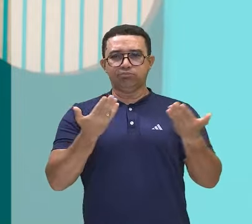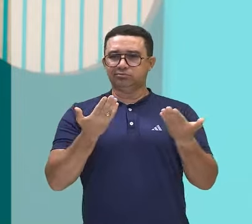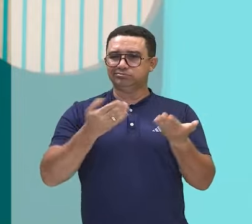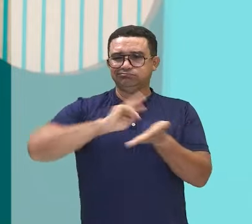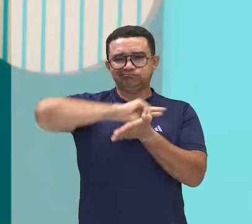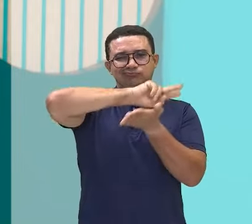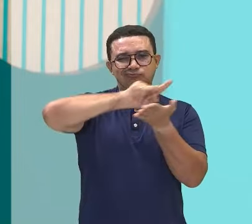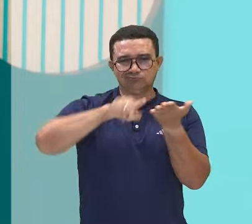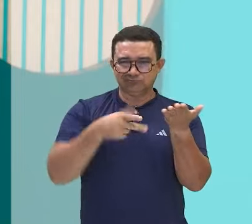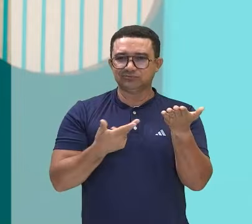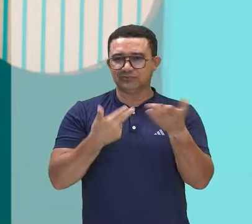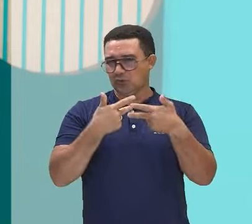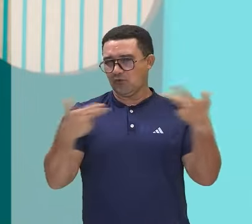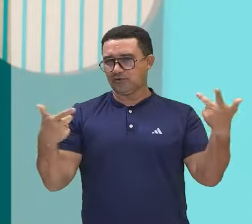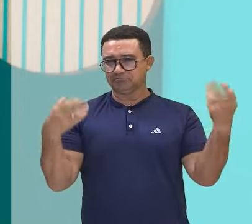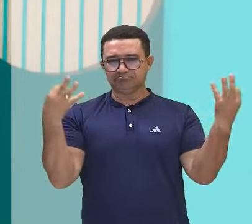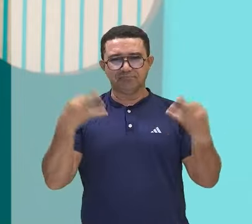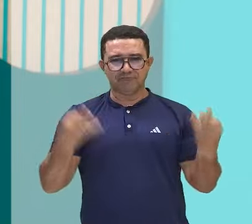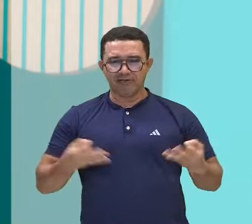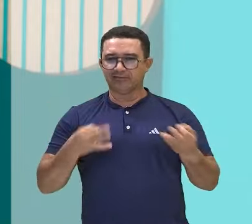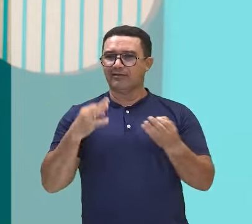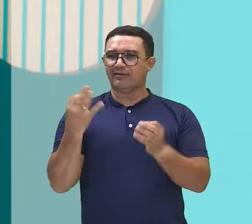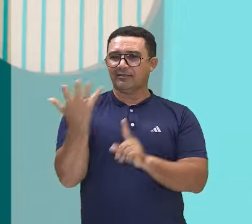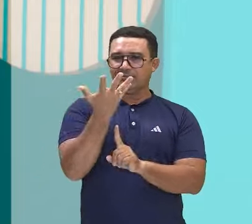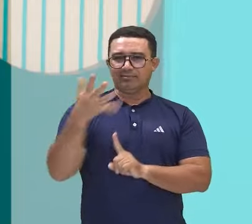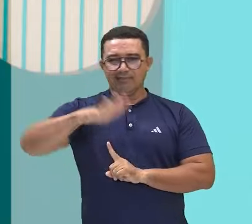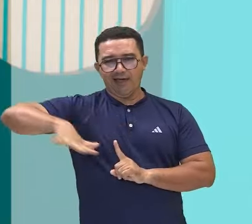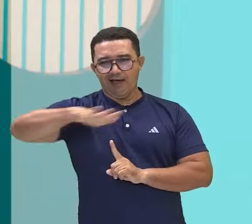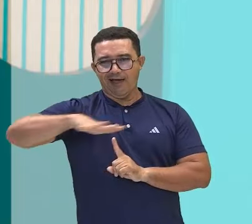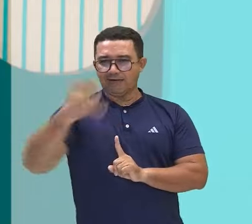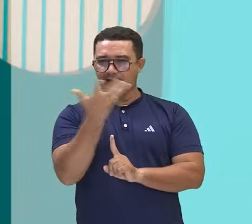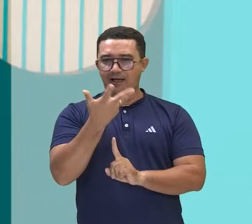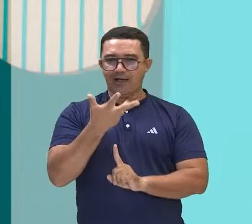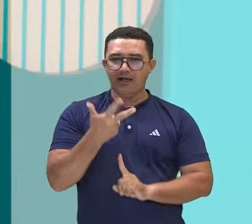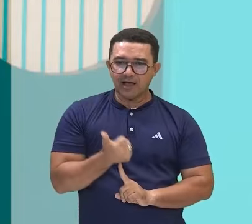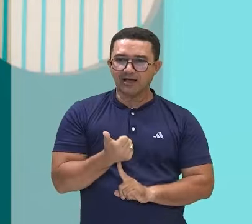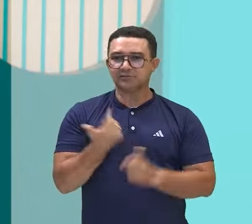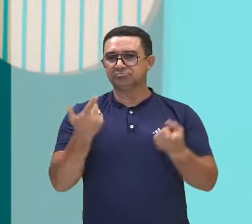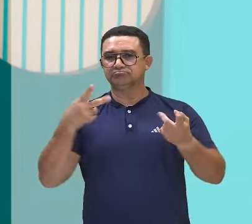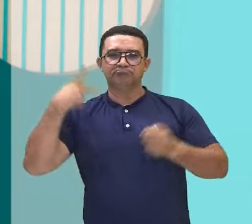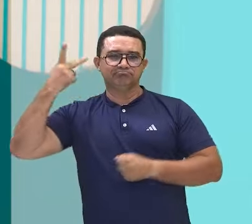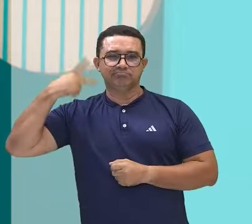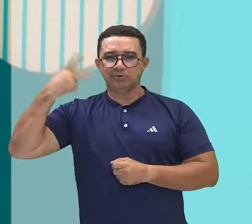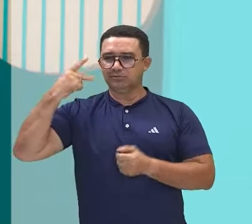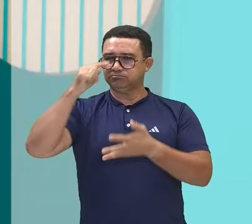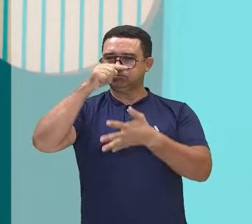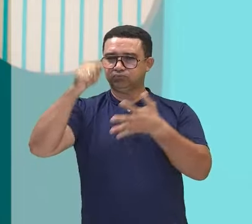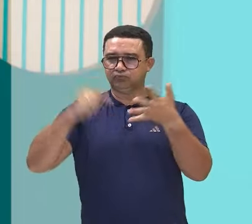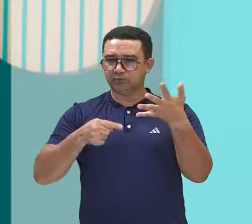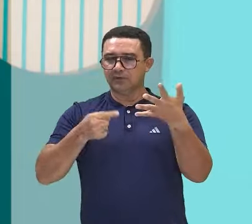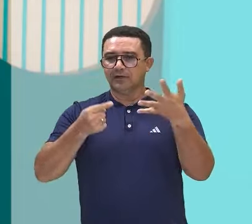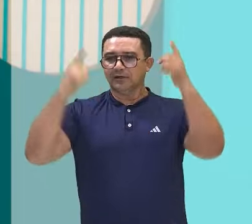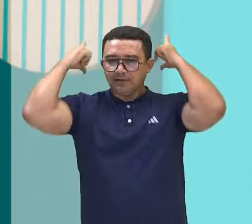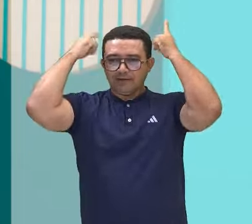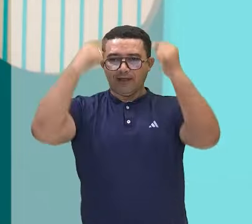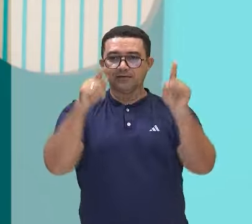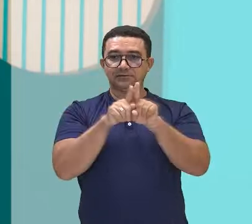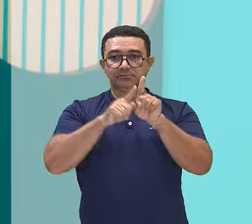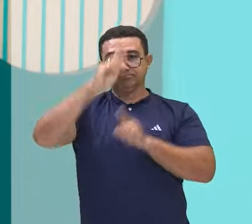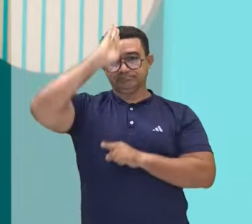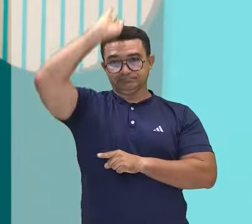situações perfeitas, tanto na arte quanto na política, enfim, da Grécia e da Roma como um